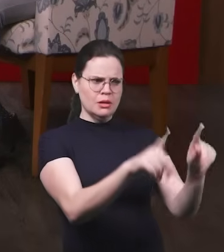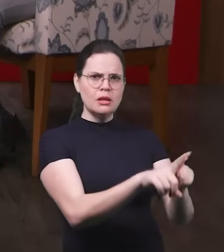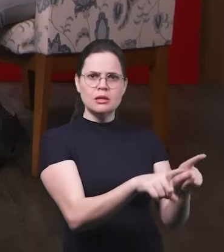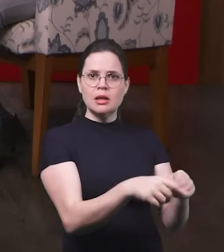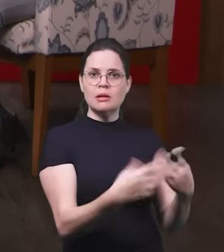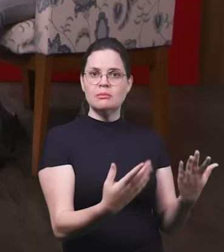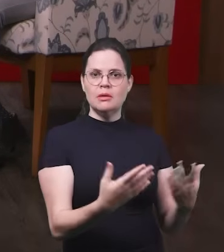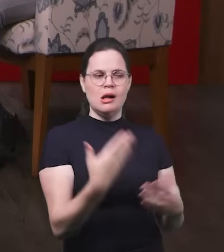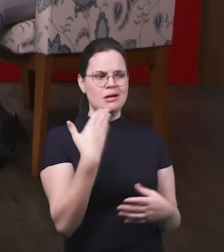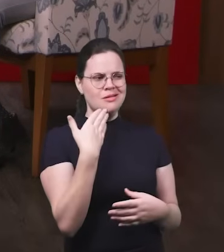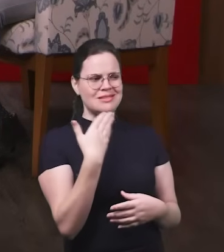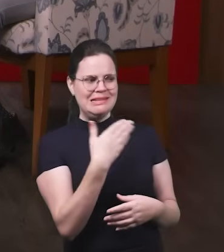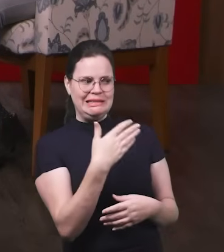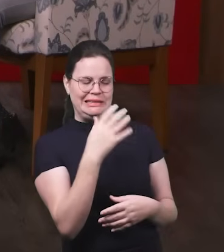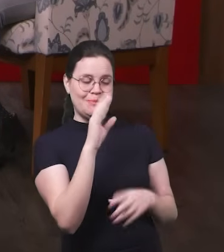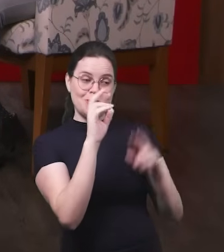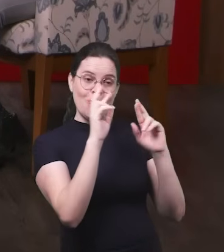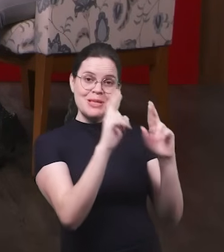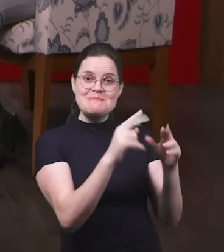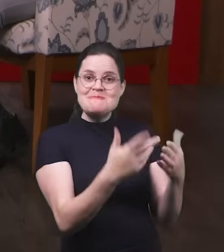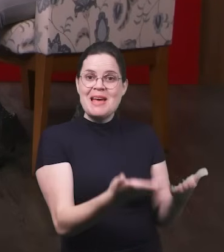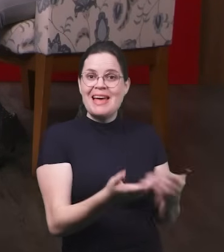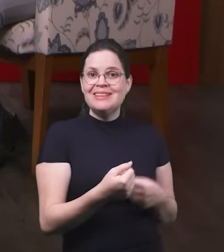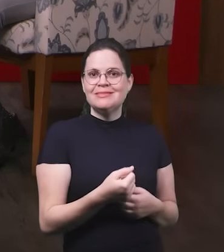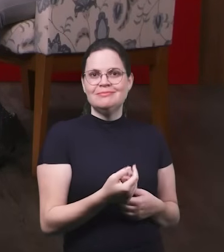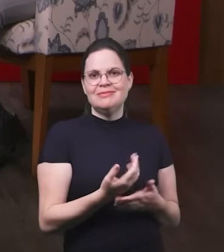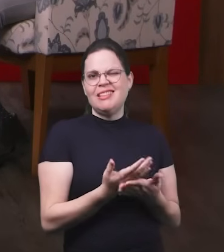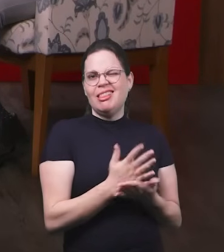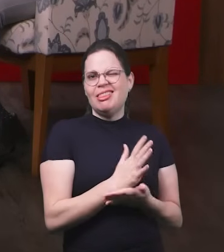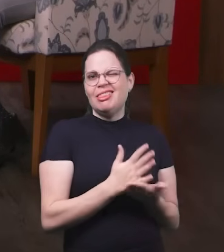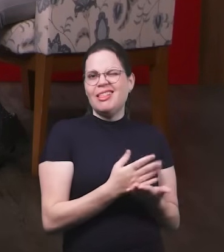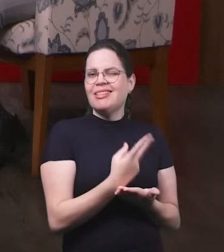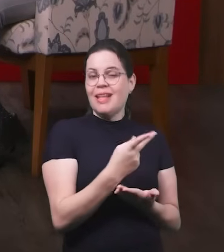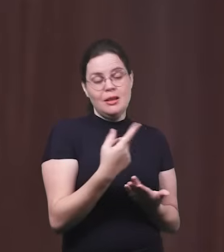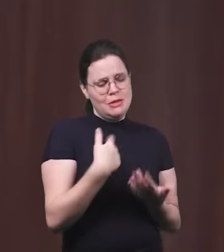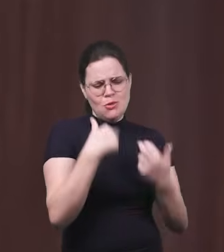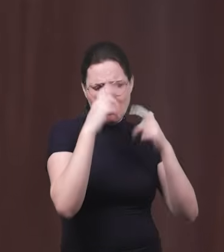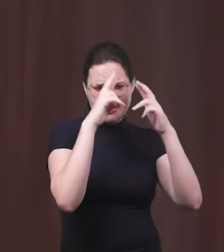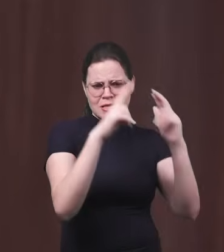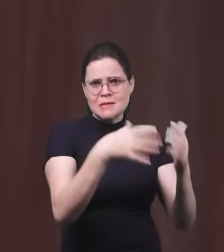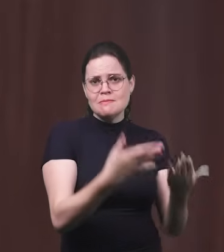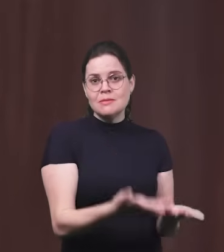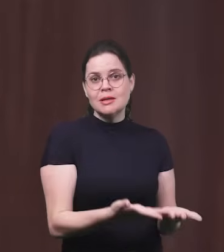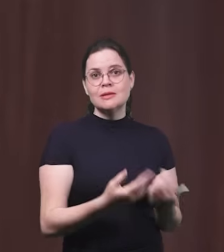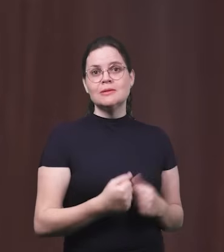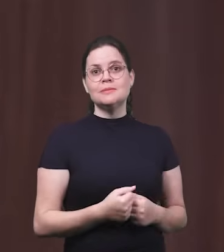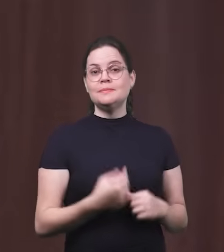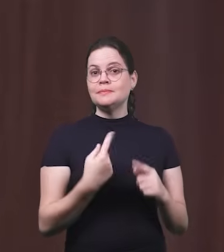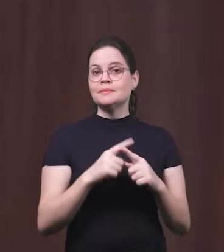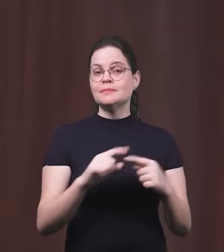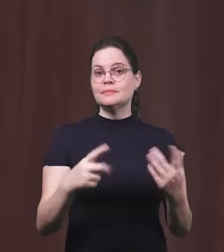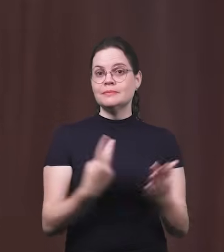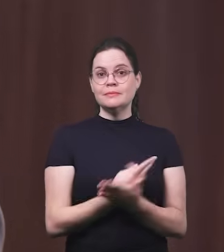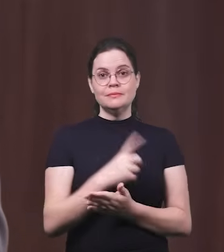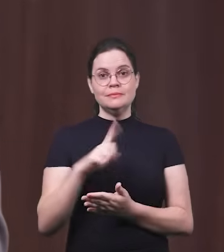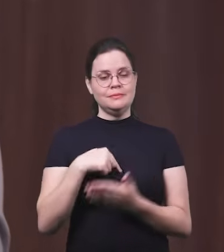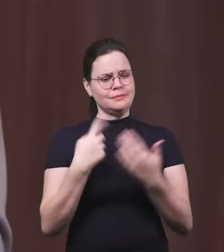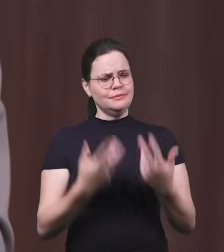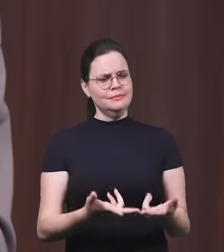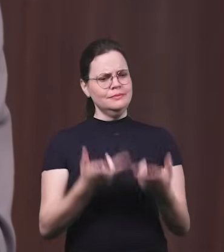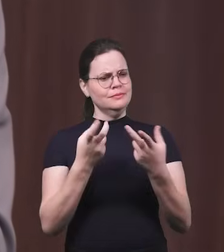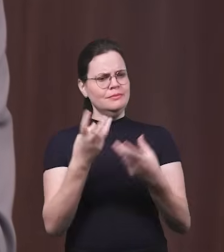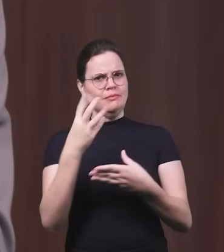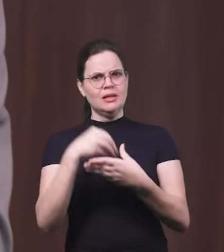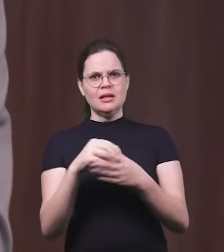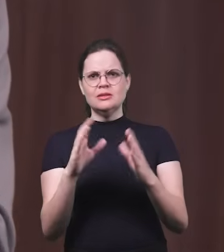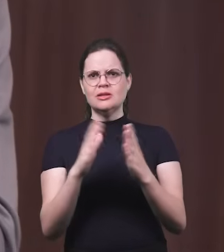é respeitar até o defeito do outro, respeitar as manias do outro. Porque a impressão que dá hoje que nos